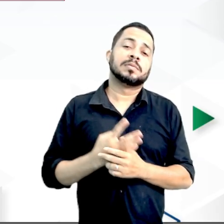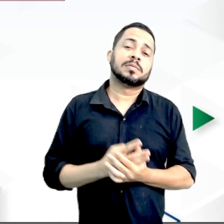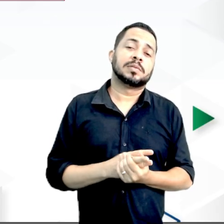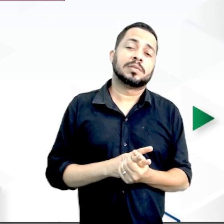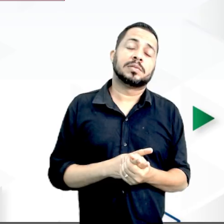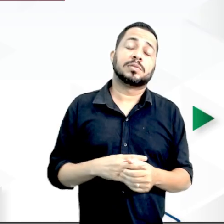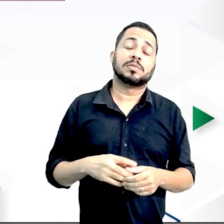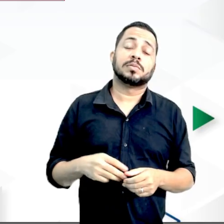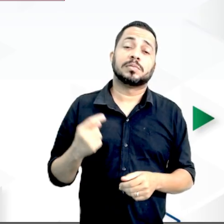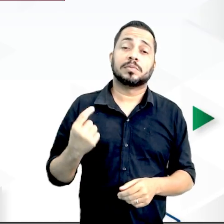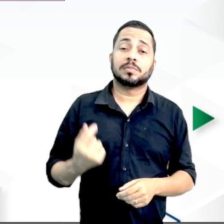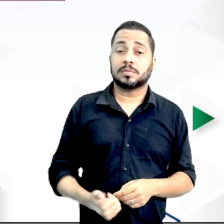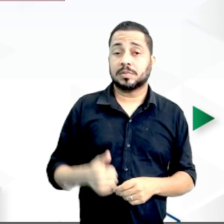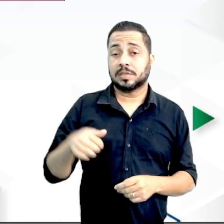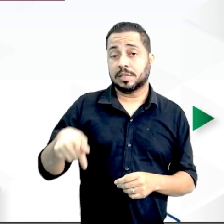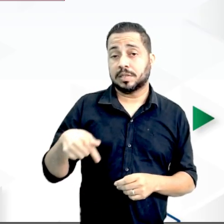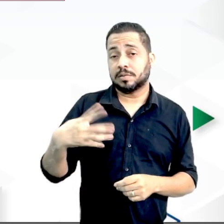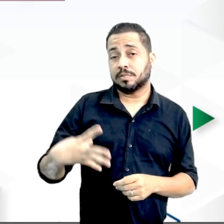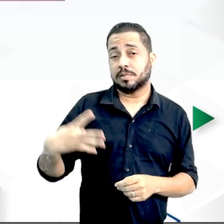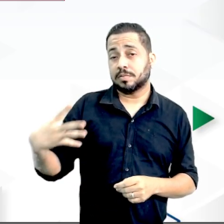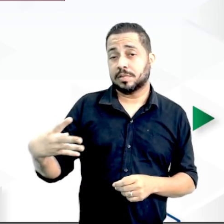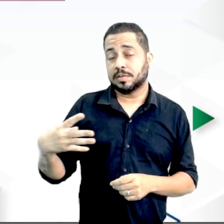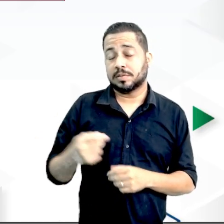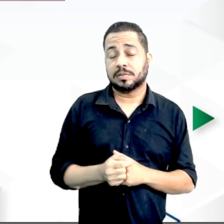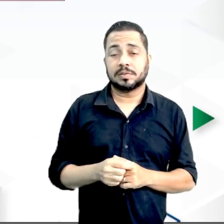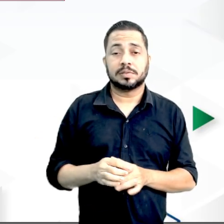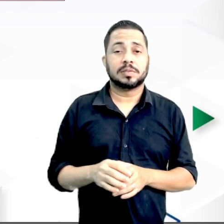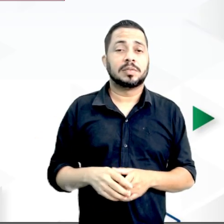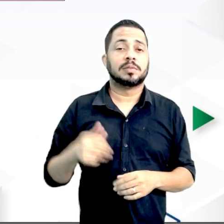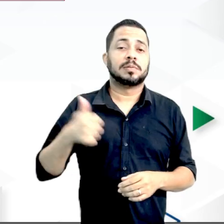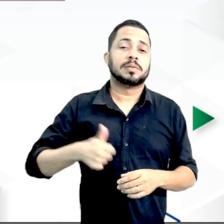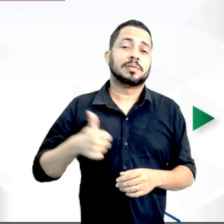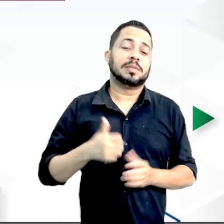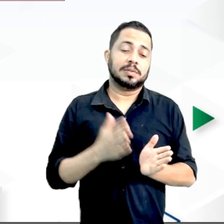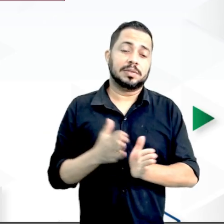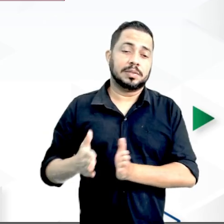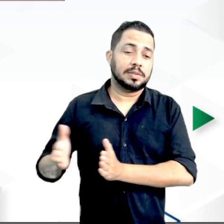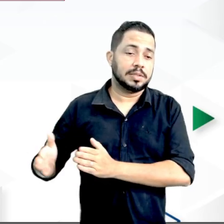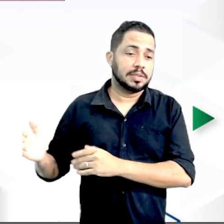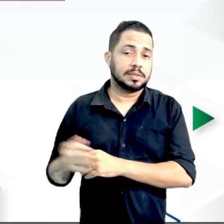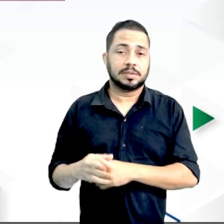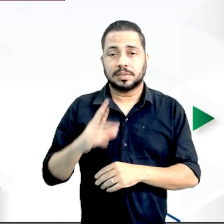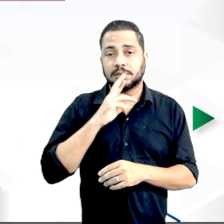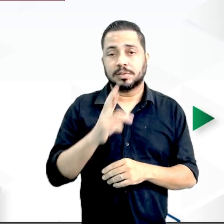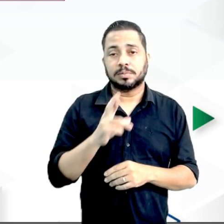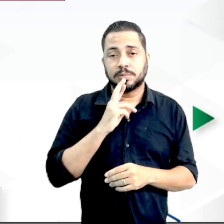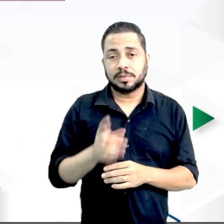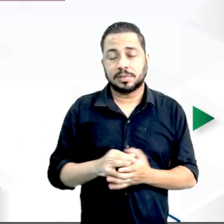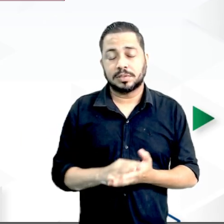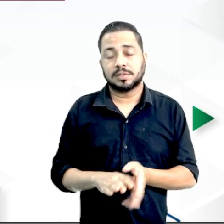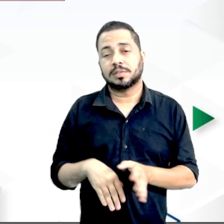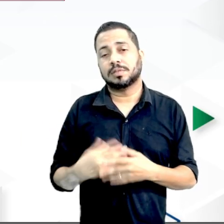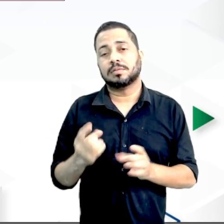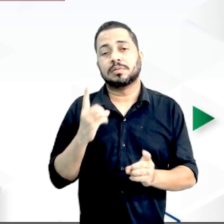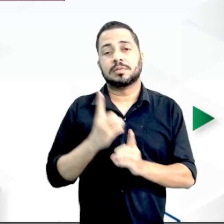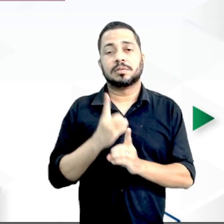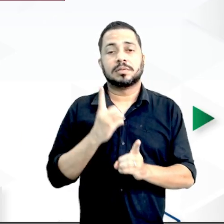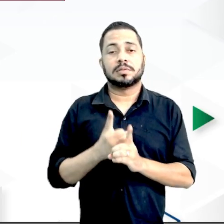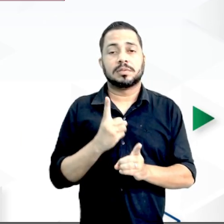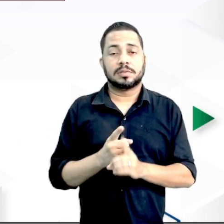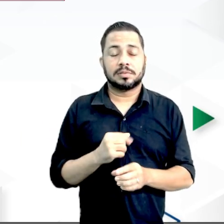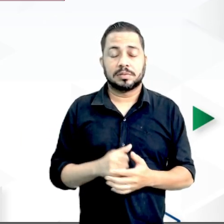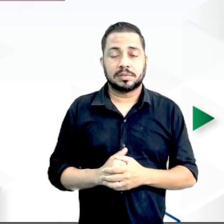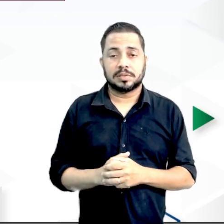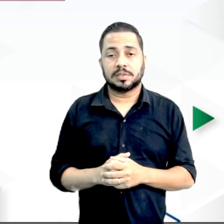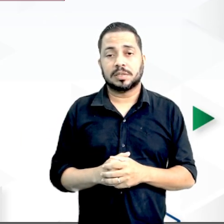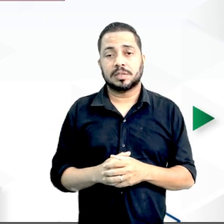1, 7, 4, 7, 4, 4. Fechou? Primeira etapa da questão respondida. Nós descobrimos